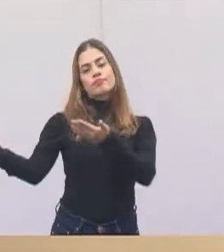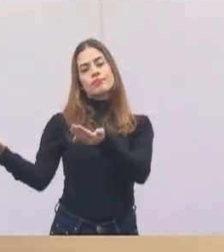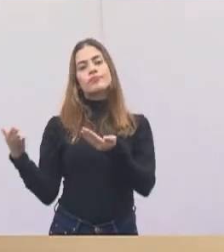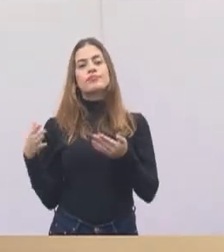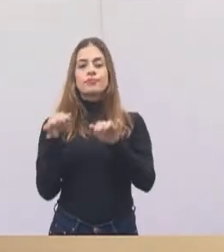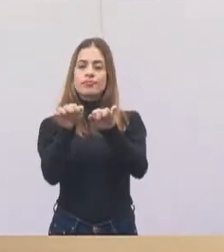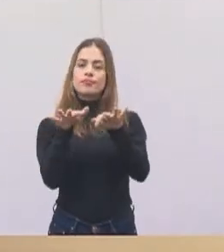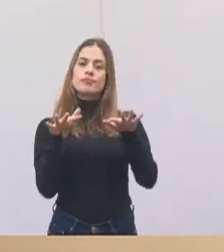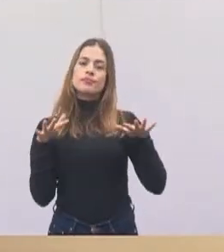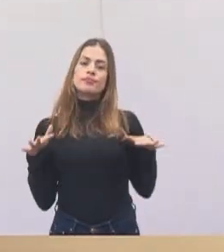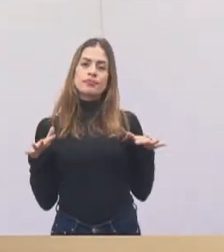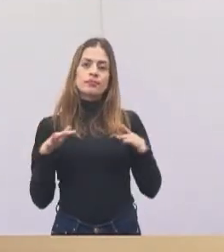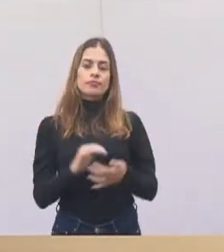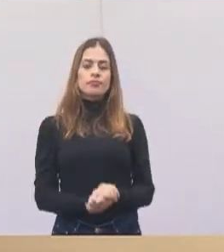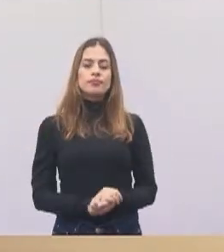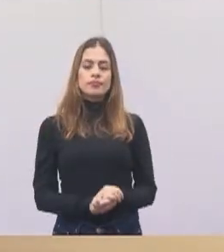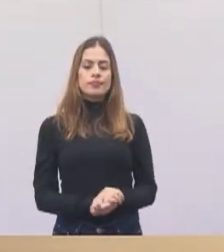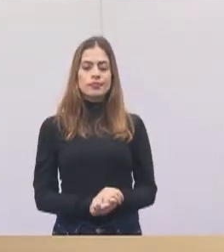na galeria.